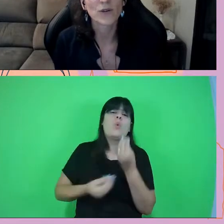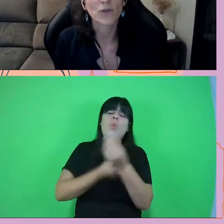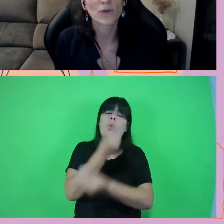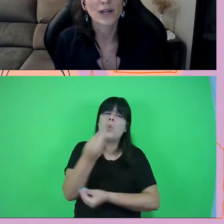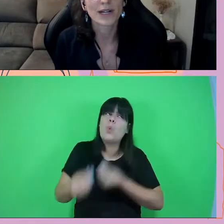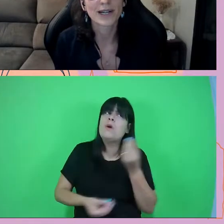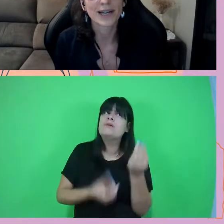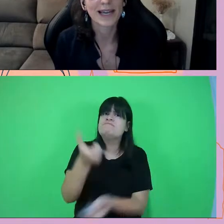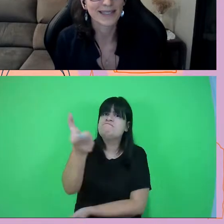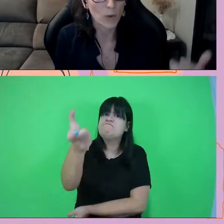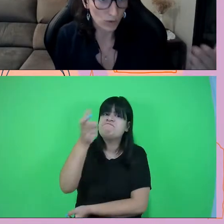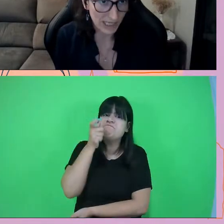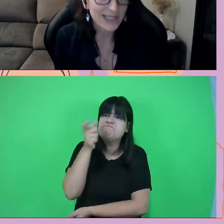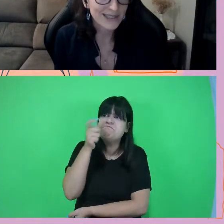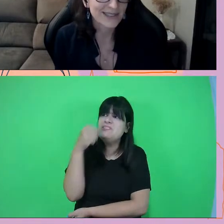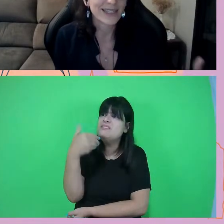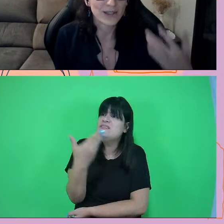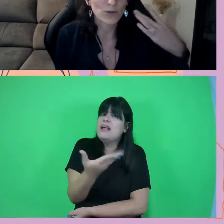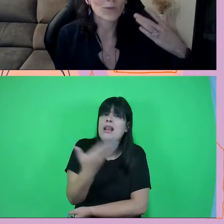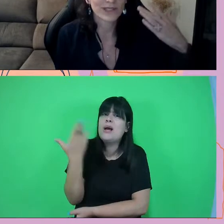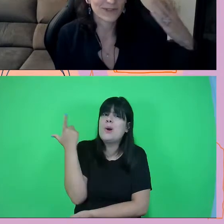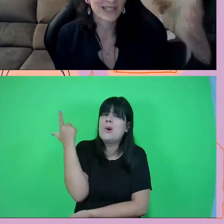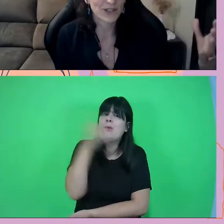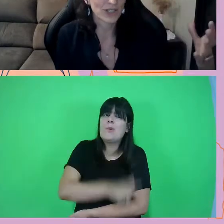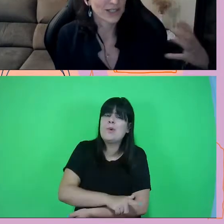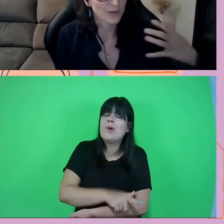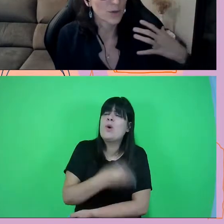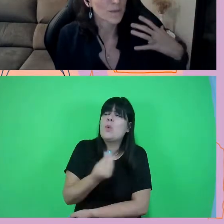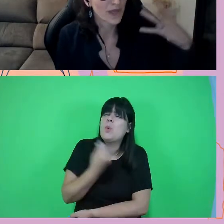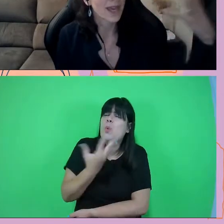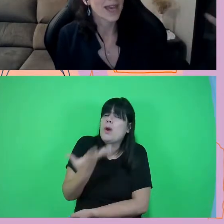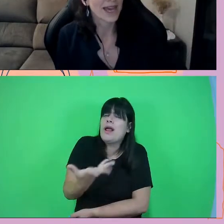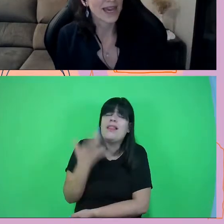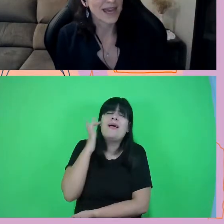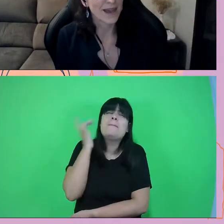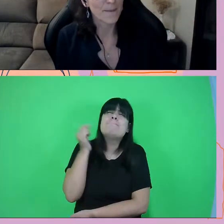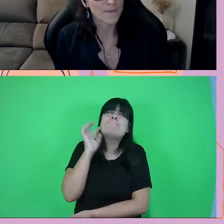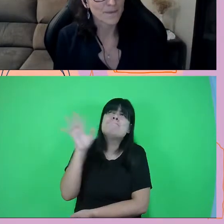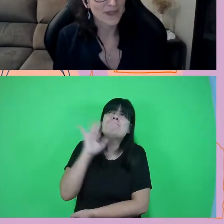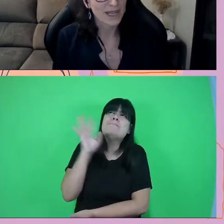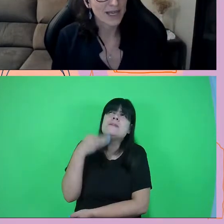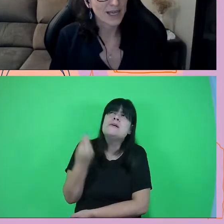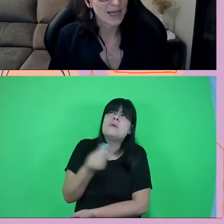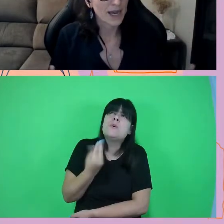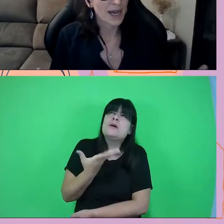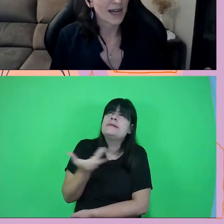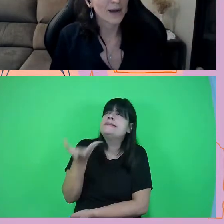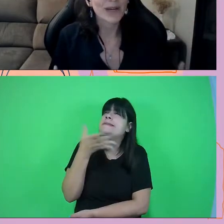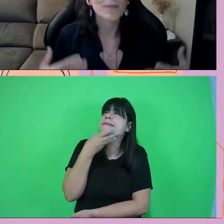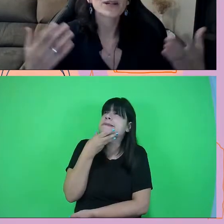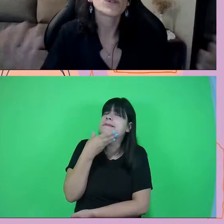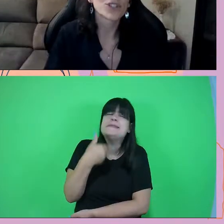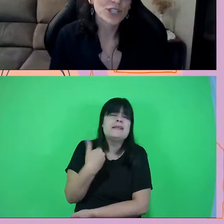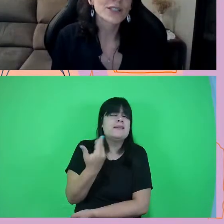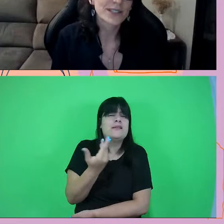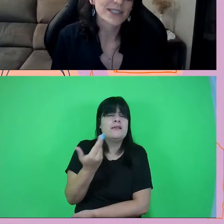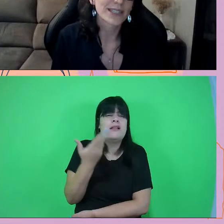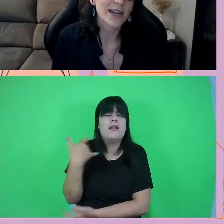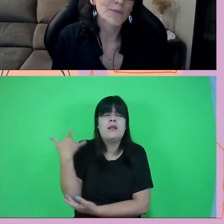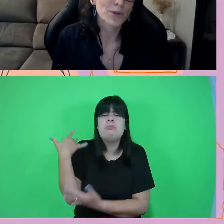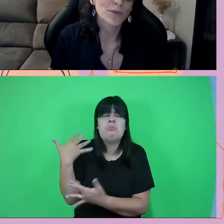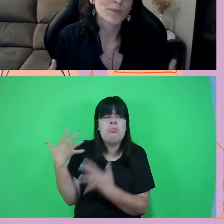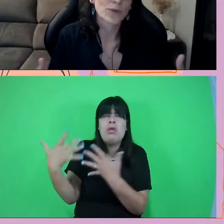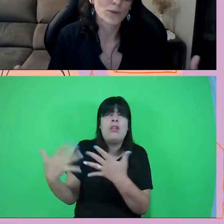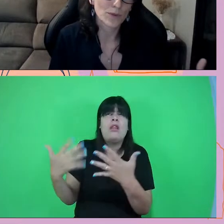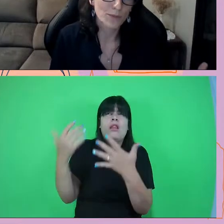vê essa conquista, assim, como que você acha que isso acaba repercutindo assim,